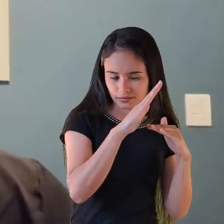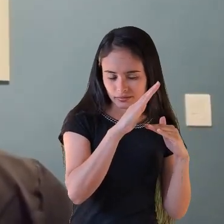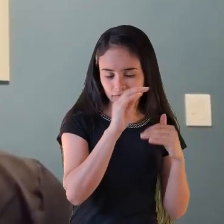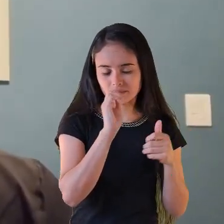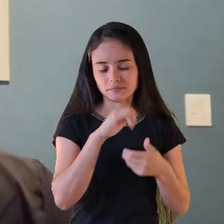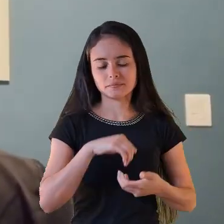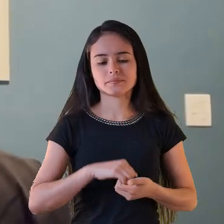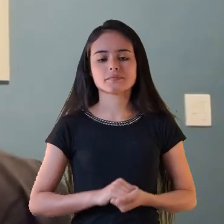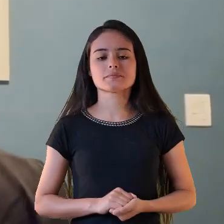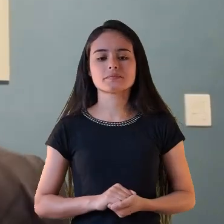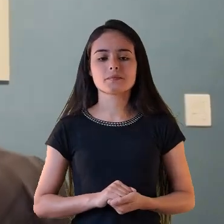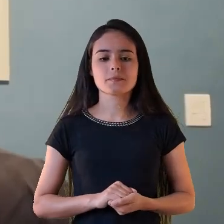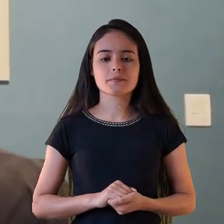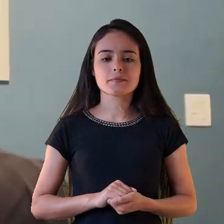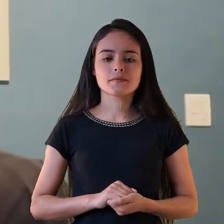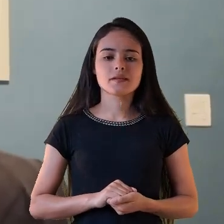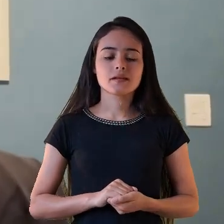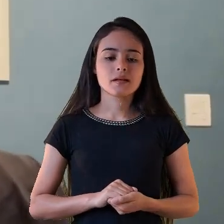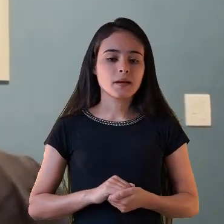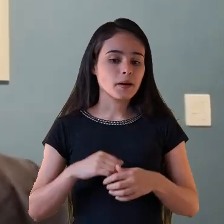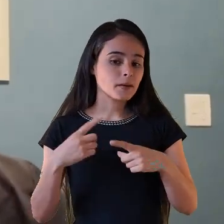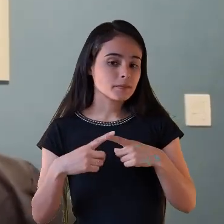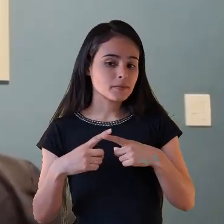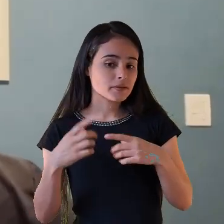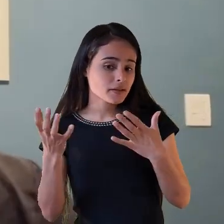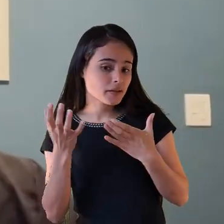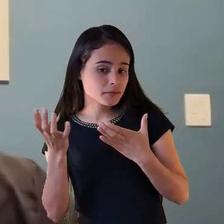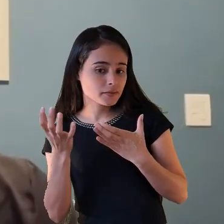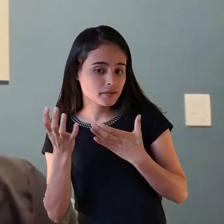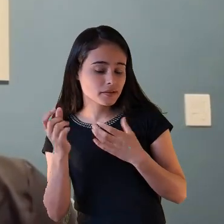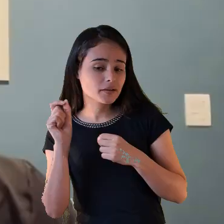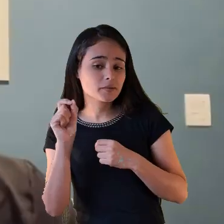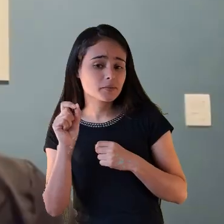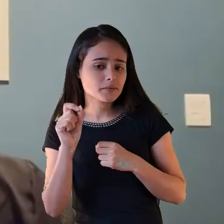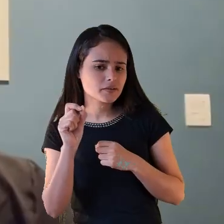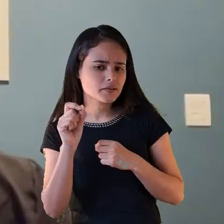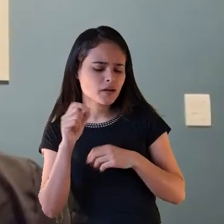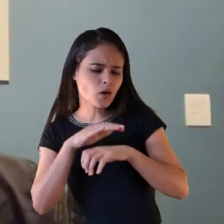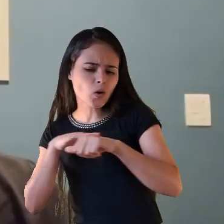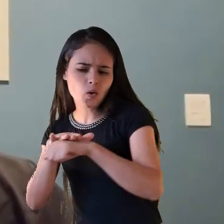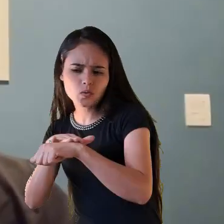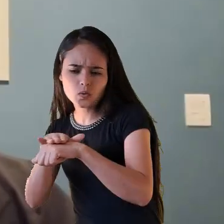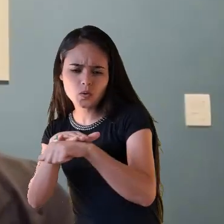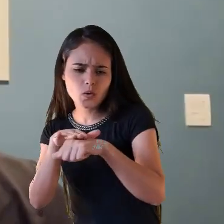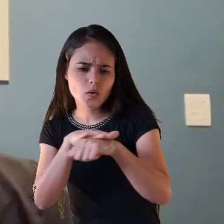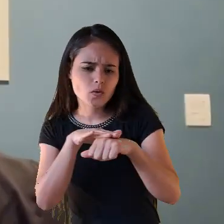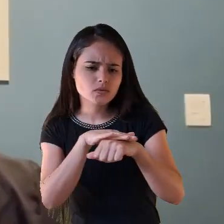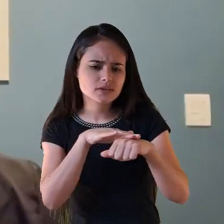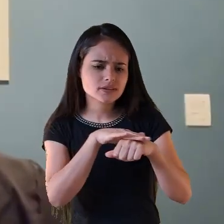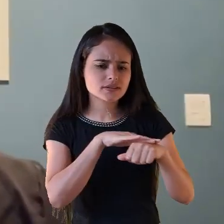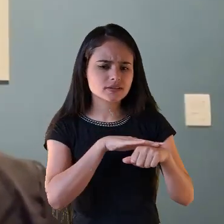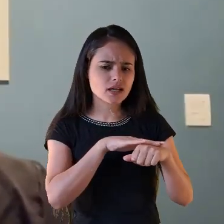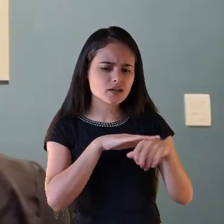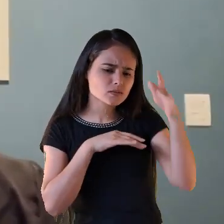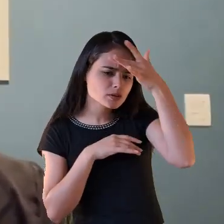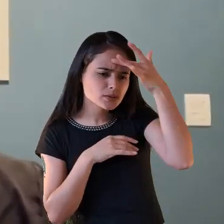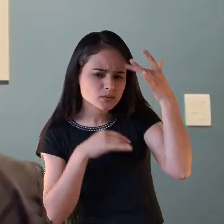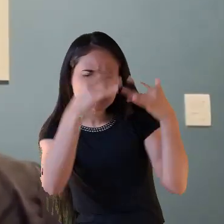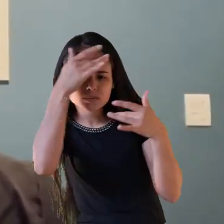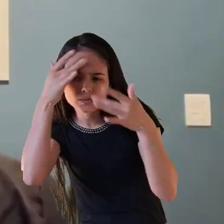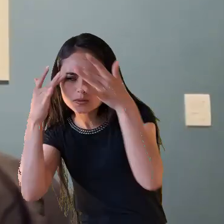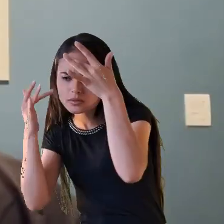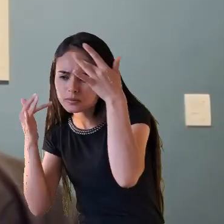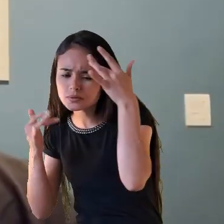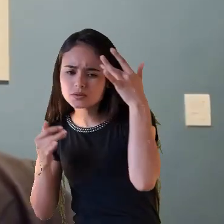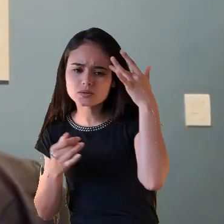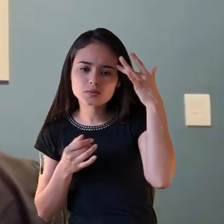trabalho como jornalista, mostrar esse trabalho de autores negros, conversar com autores negros. Então fico muito honrado, agradeço com muito, muito